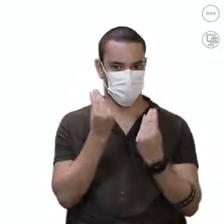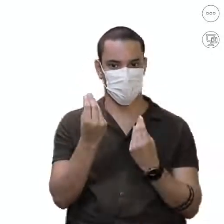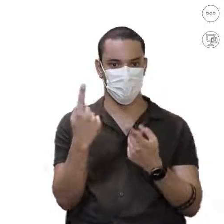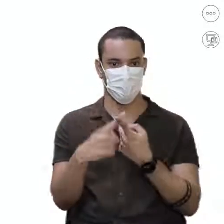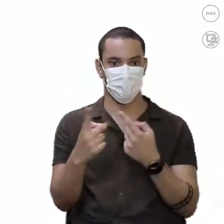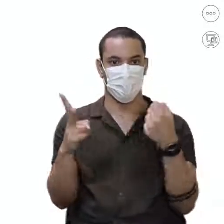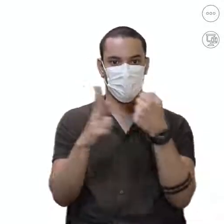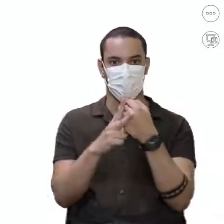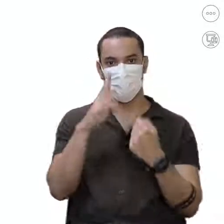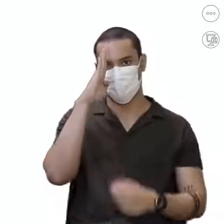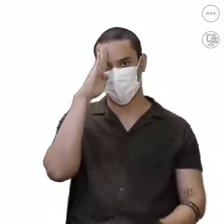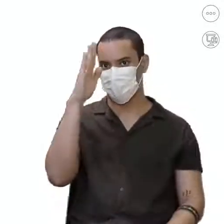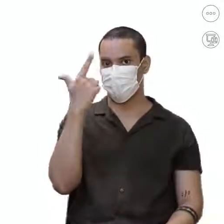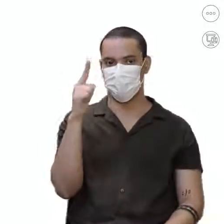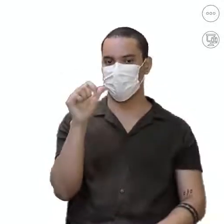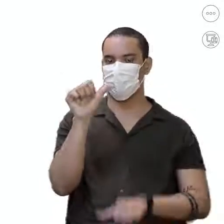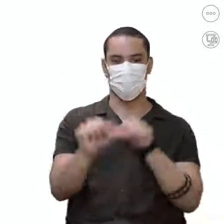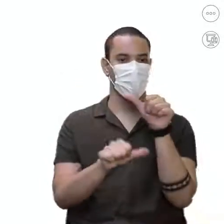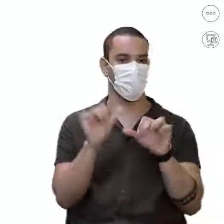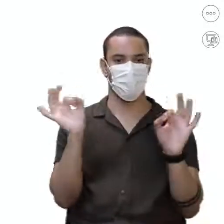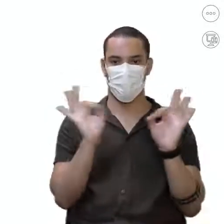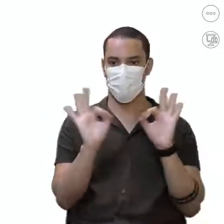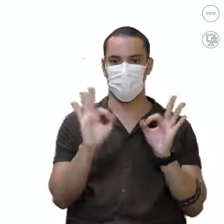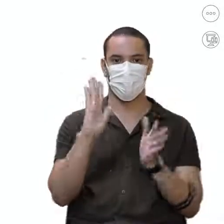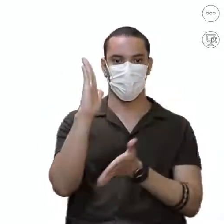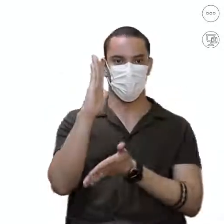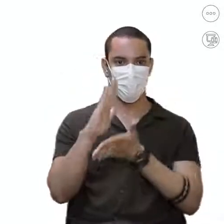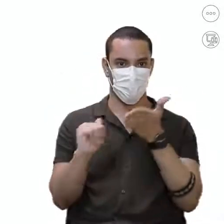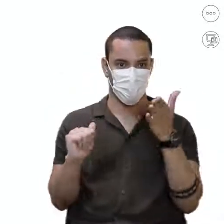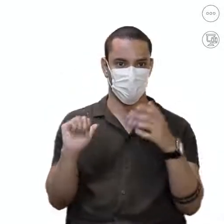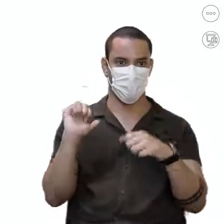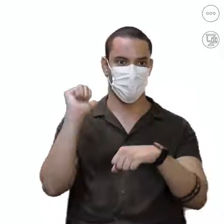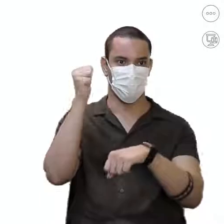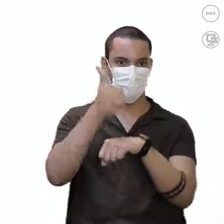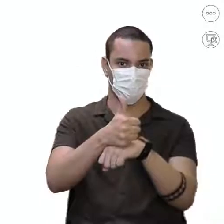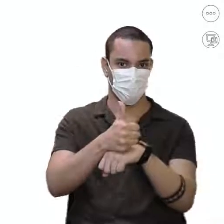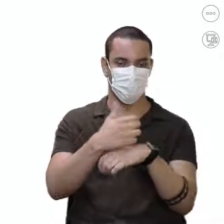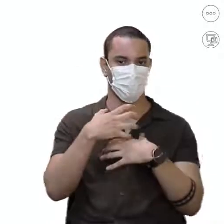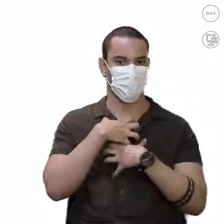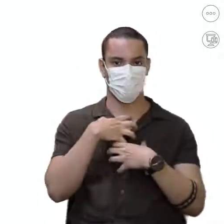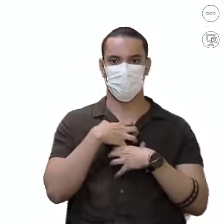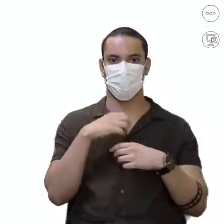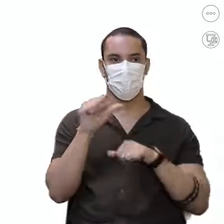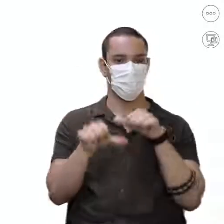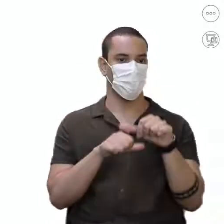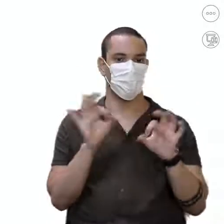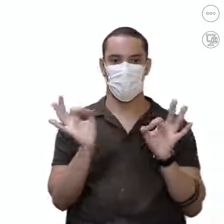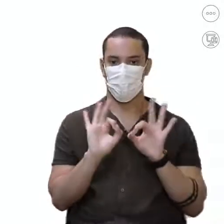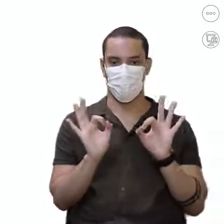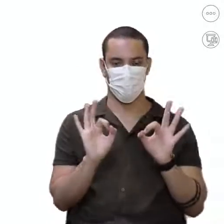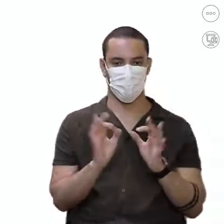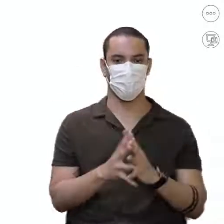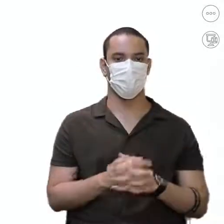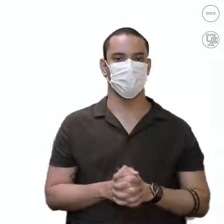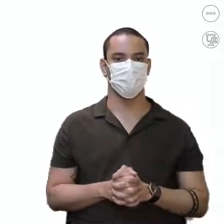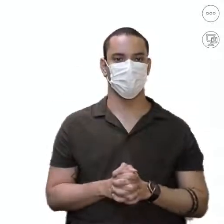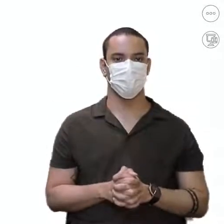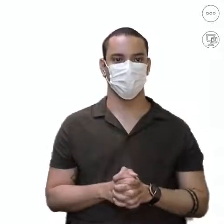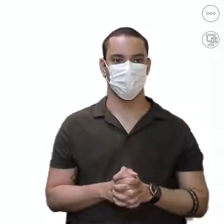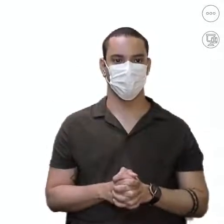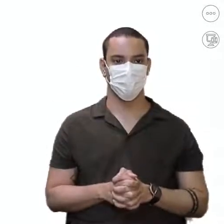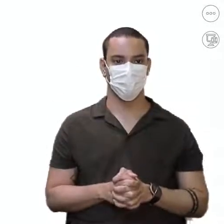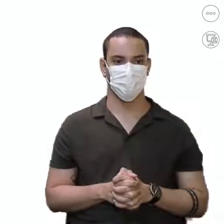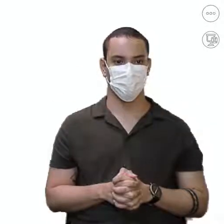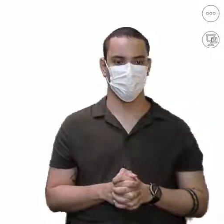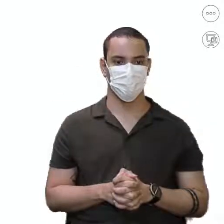que vem aqui principal, ele não vai ser alterado. Eu tiro ele daqui, dessa forma, sem fazer nenhuma alteração. All